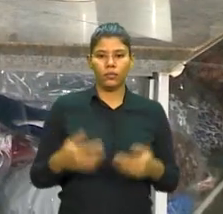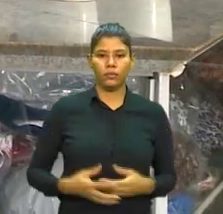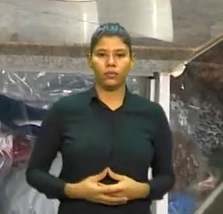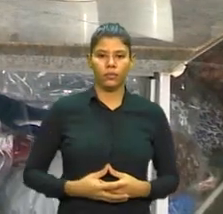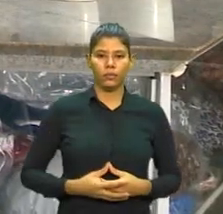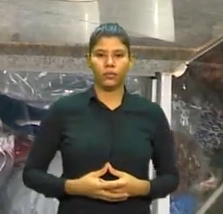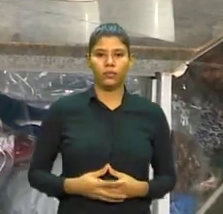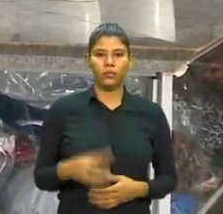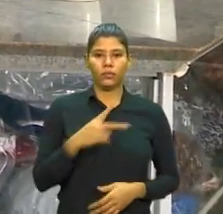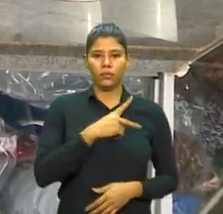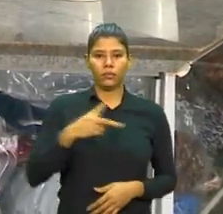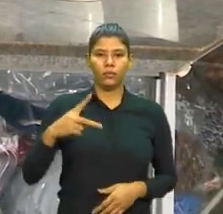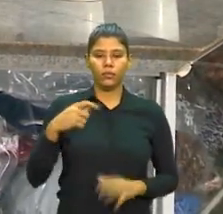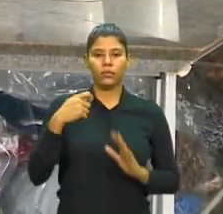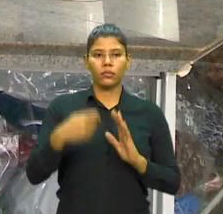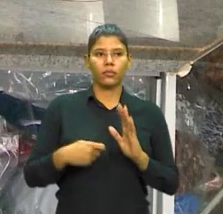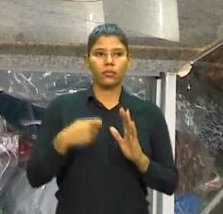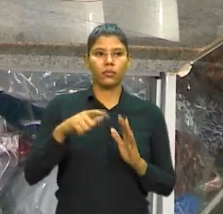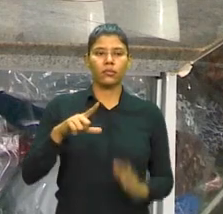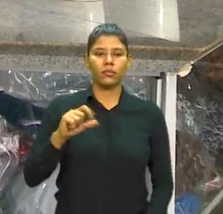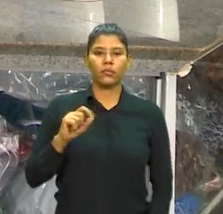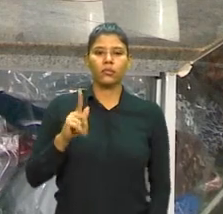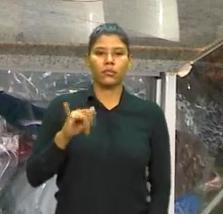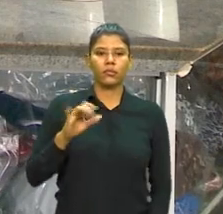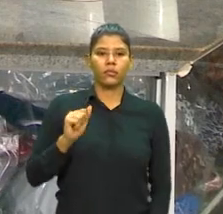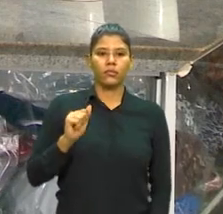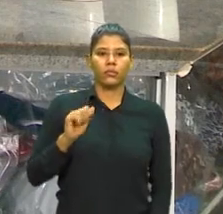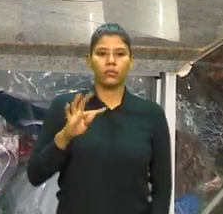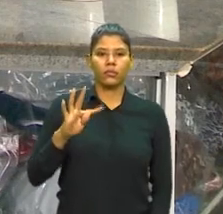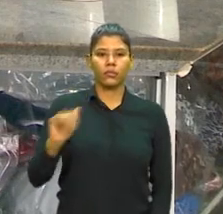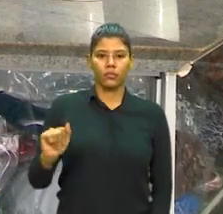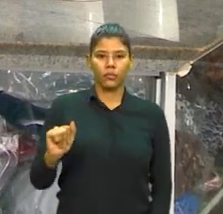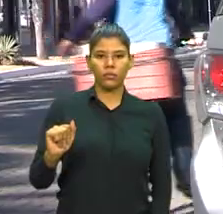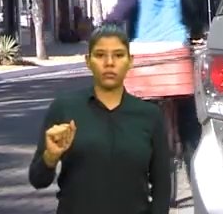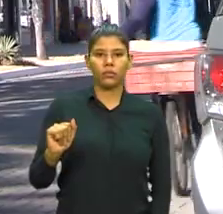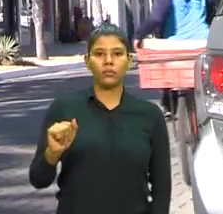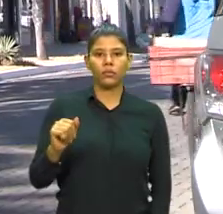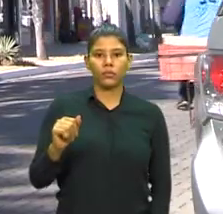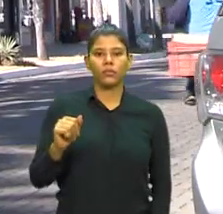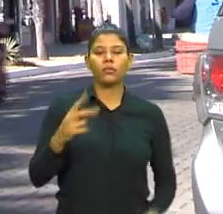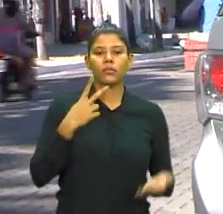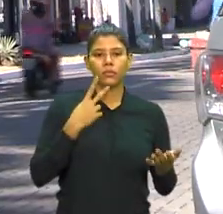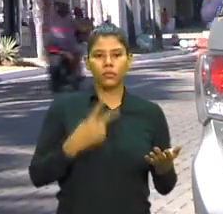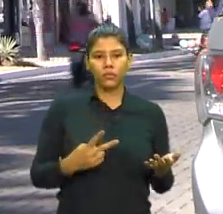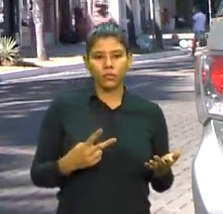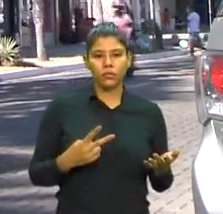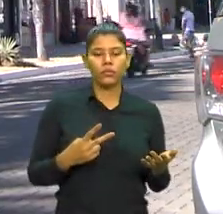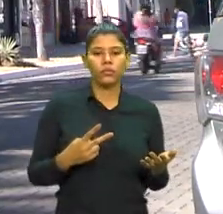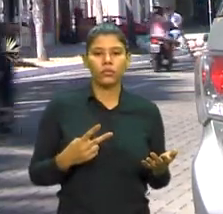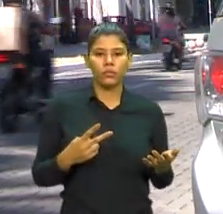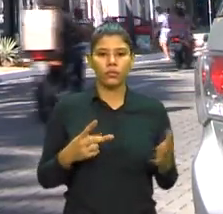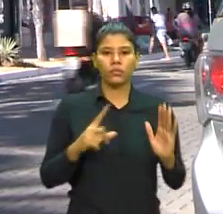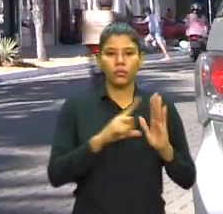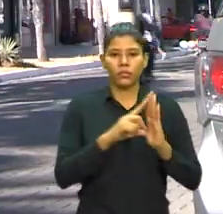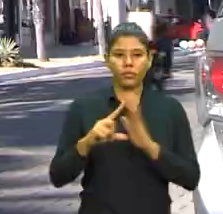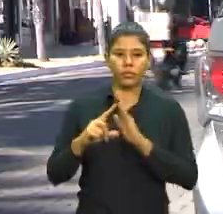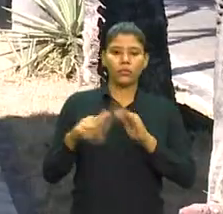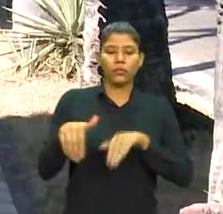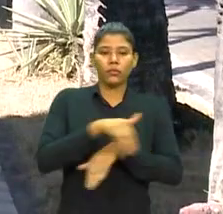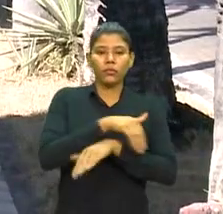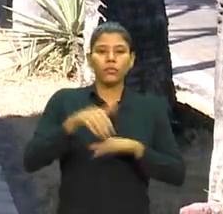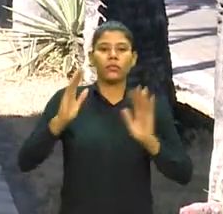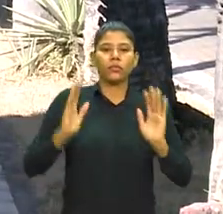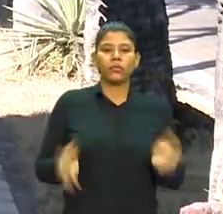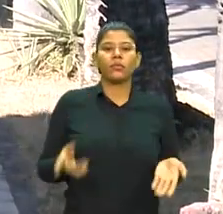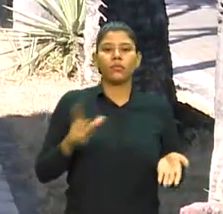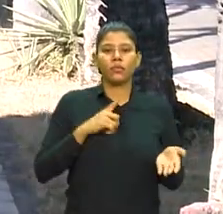presidente da associação de logistas da Monsenhor Tabosa reconhece a fragilidade do momento mas lembra que os logistas de rua já vem sofrendo com a crise